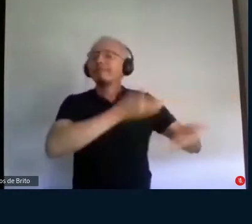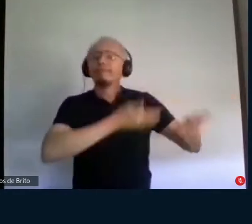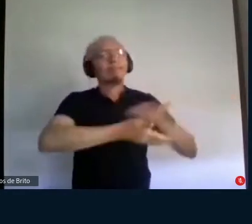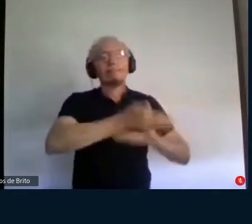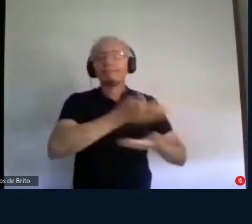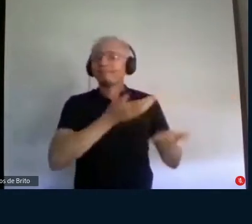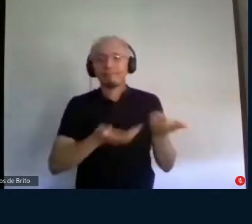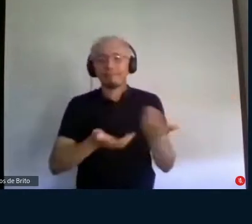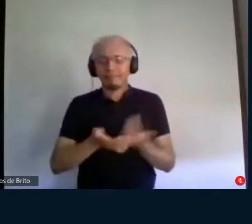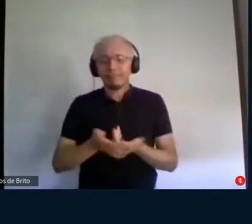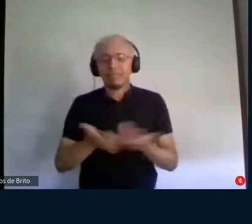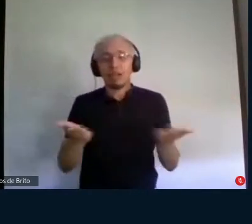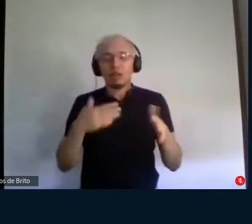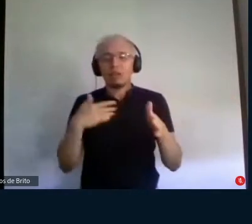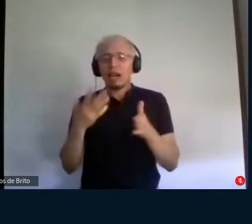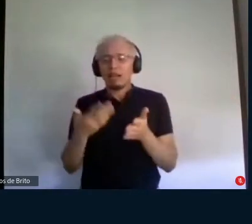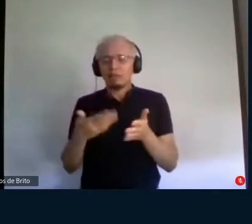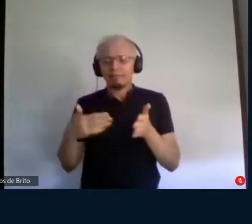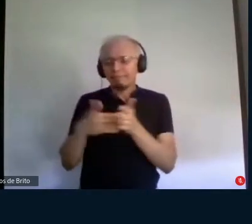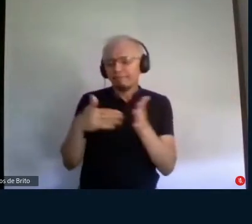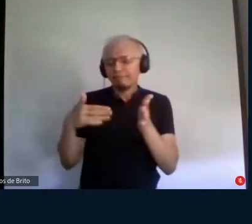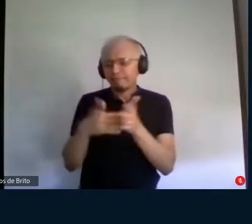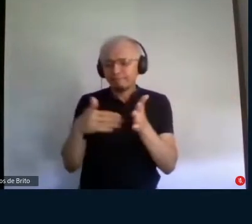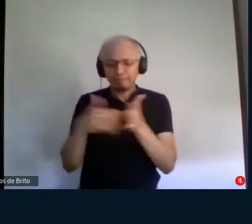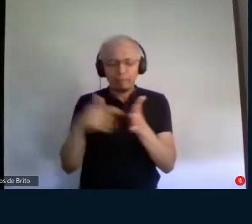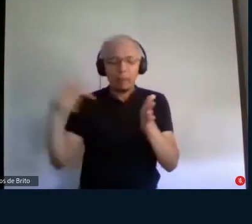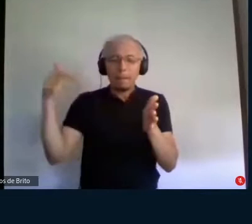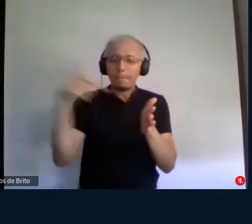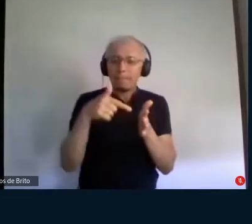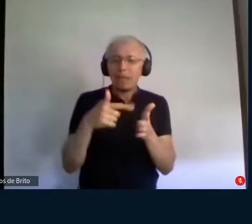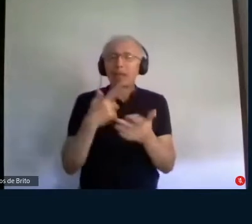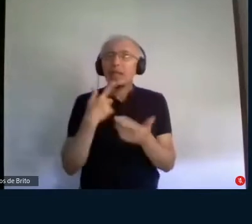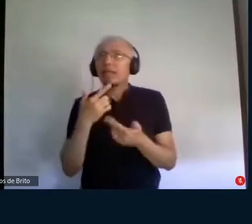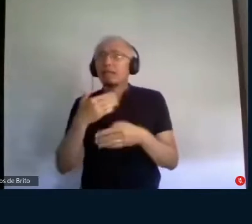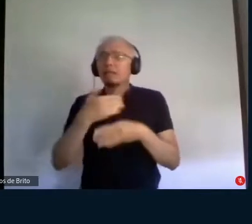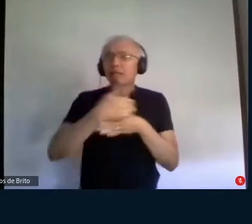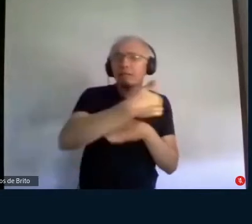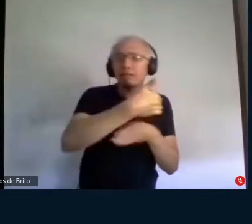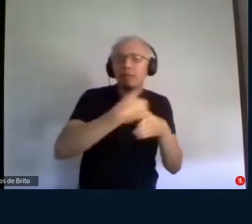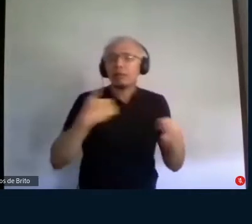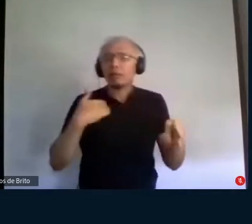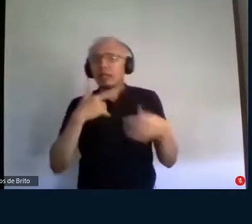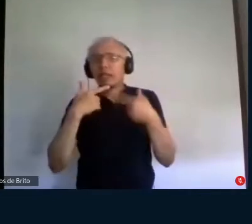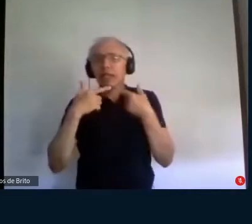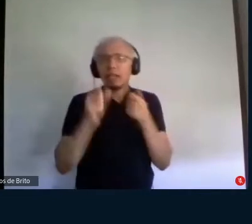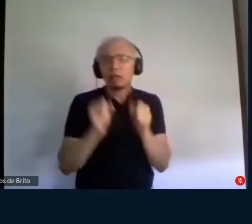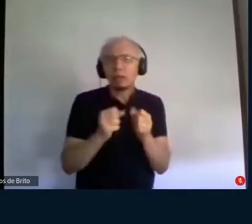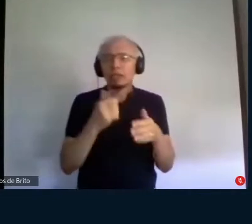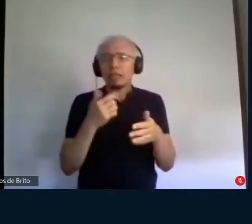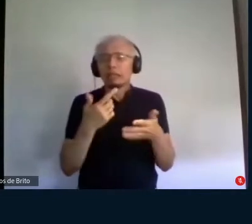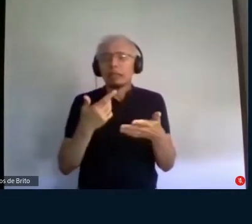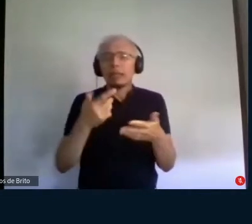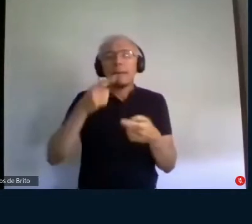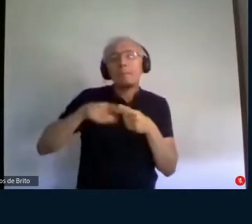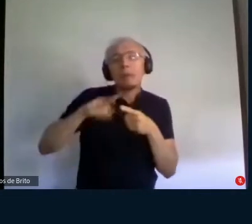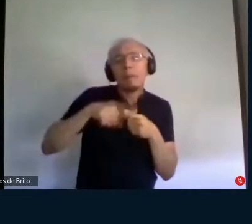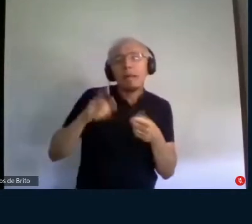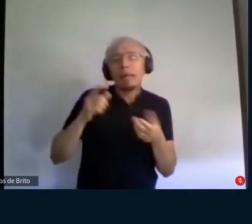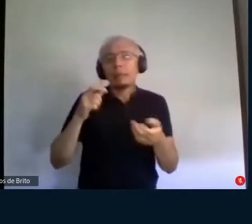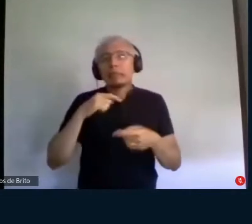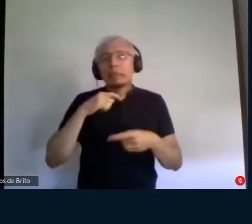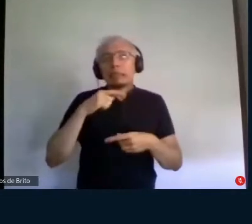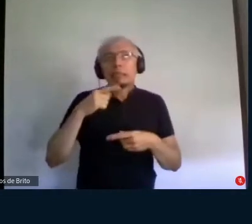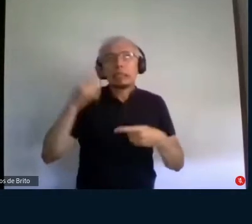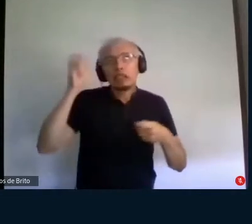de obstáculos linguísticos, de barreiras linguísticas, de fronteiras linguísticas, de problemas, né, de comunicação, muitas